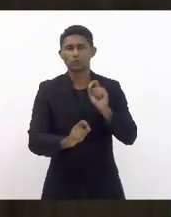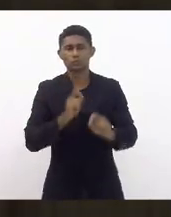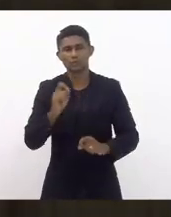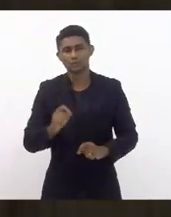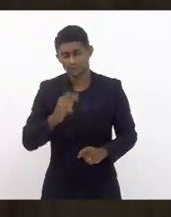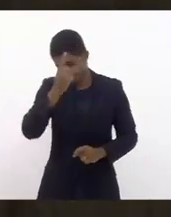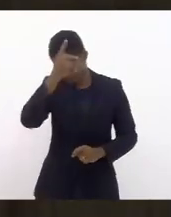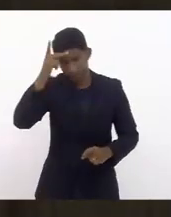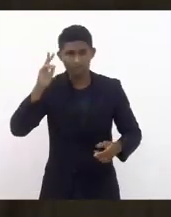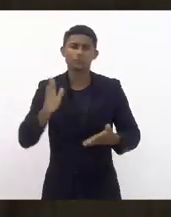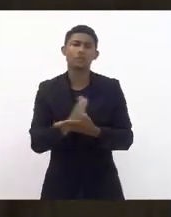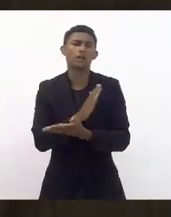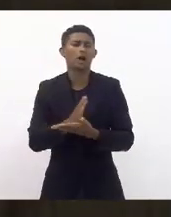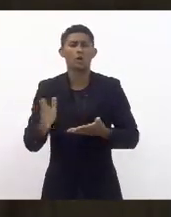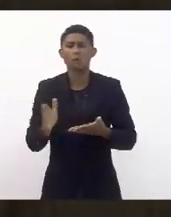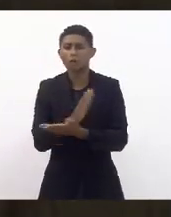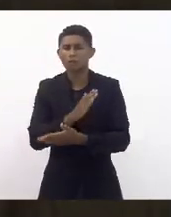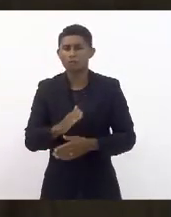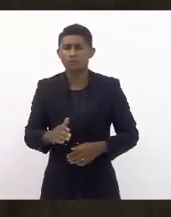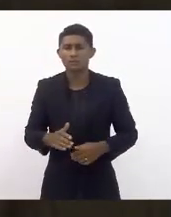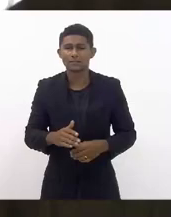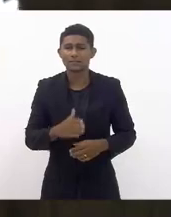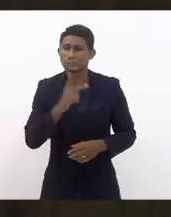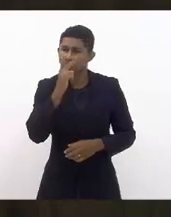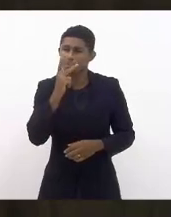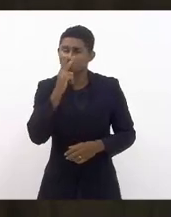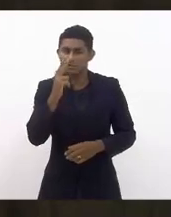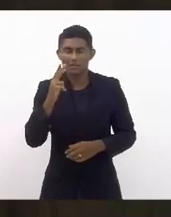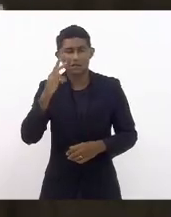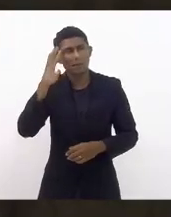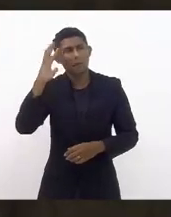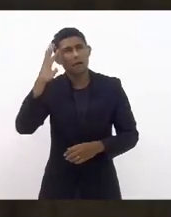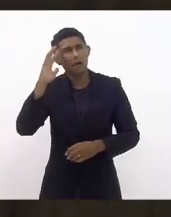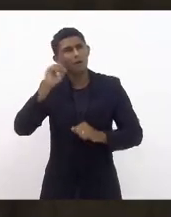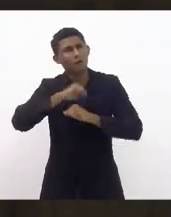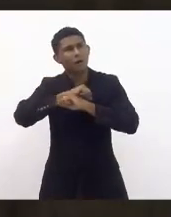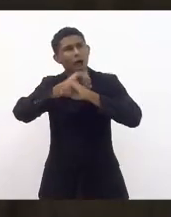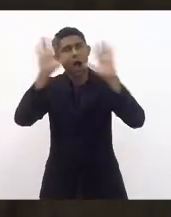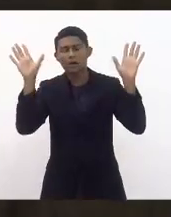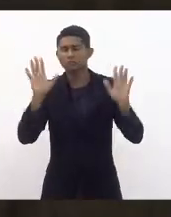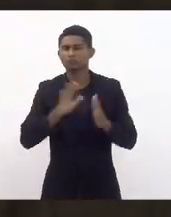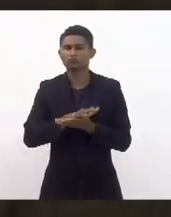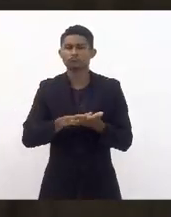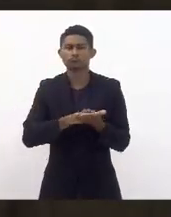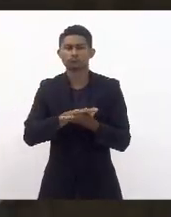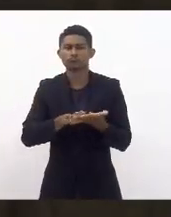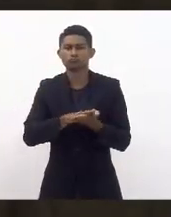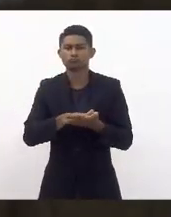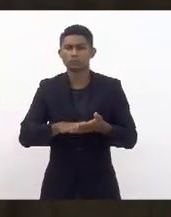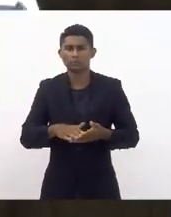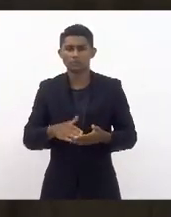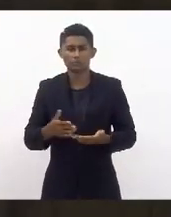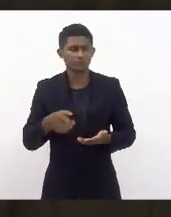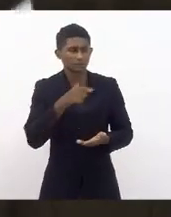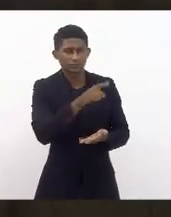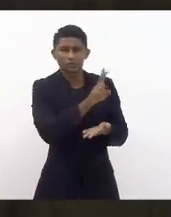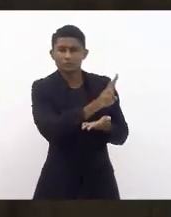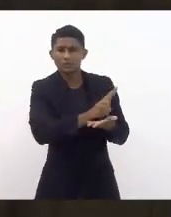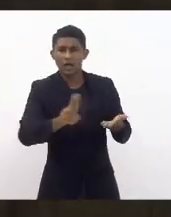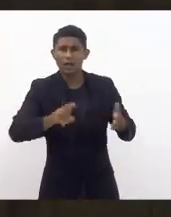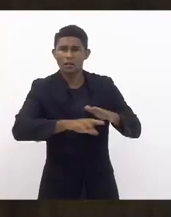algumas pessoas não têm ainda a clareza do que está acontecendo no dia de hoje. Você extinguir